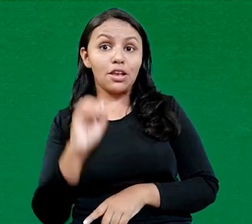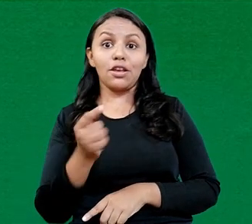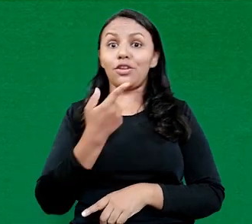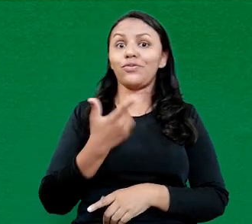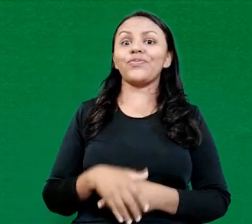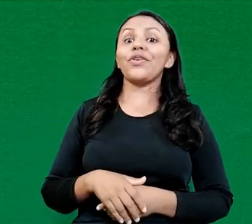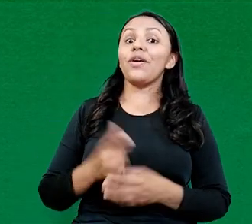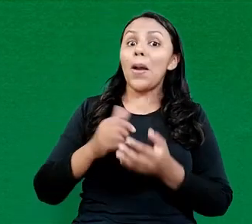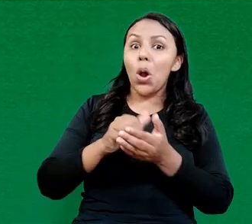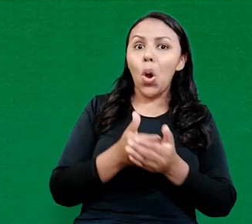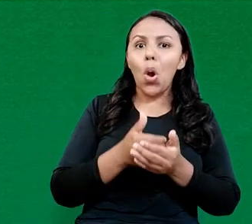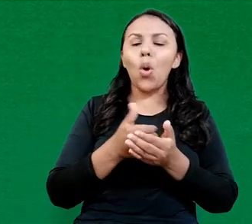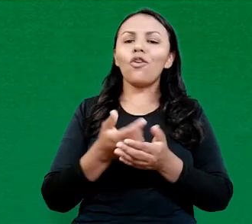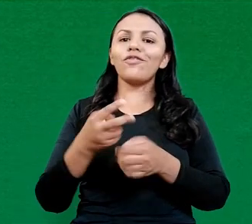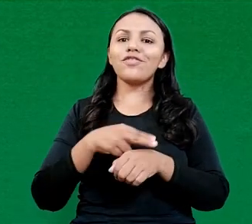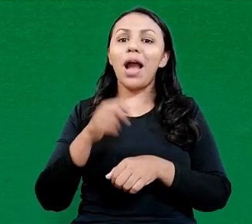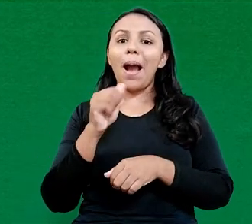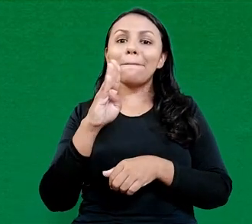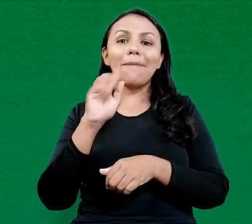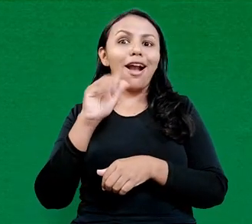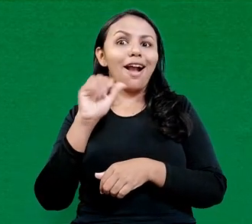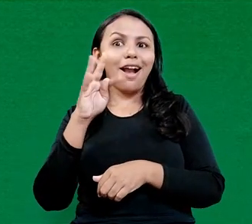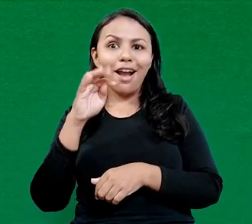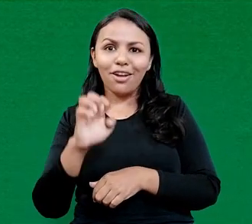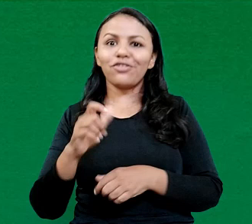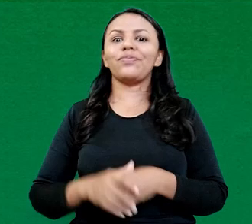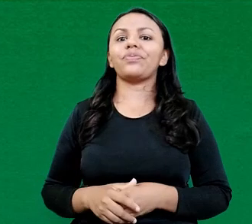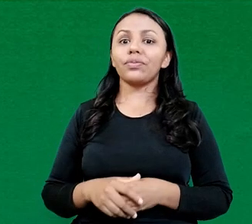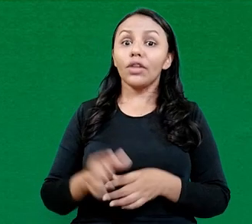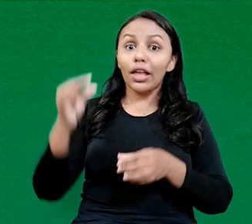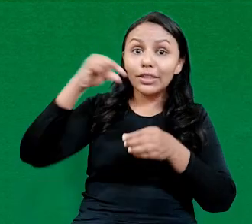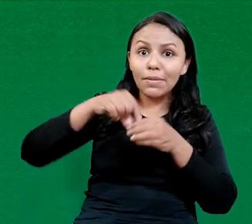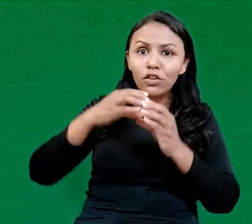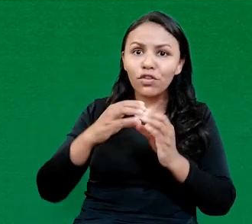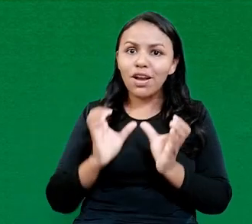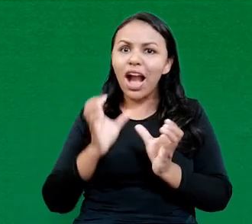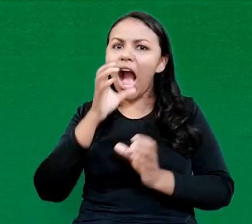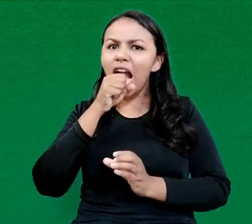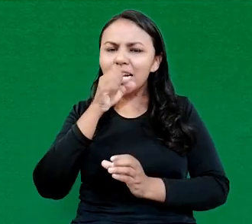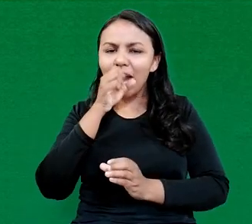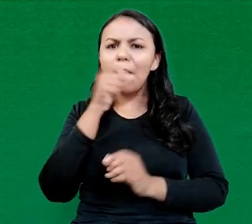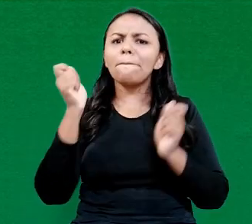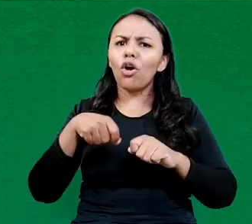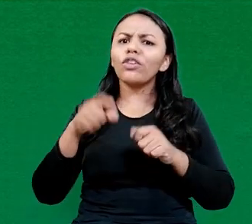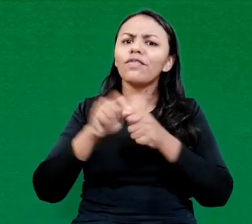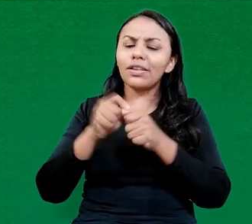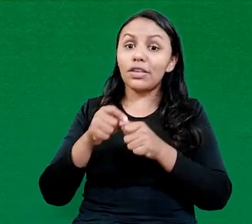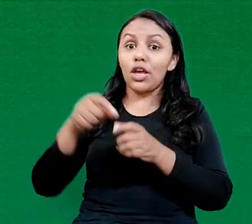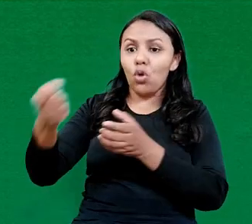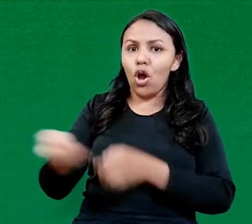do abacate, nós temos a semente de abóbora, que você pode fazer uma farinha da semente de abóbora,